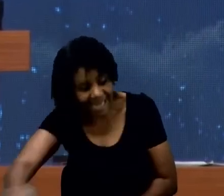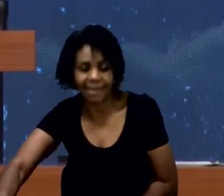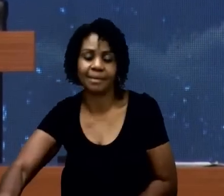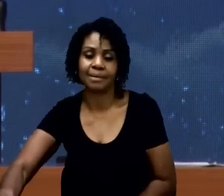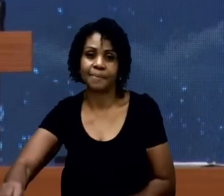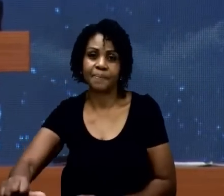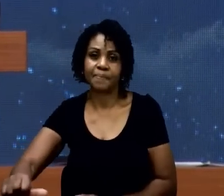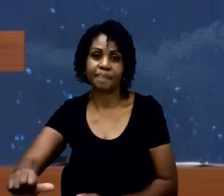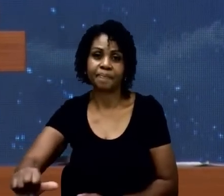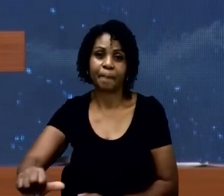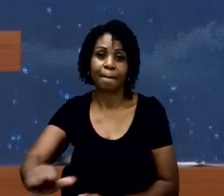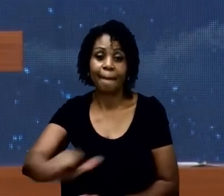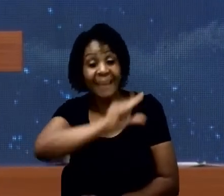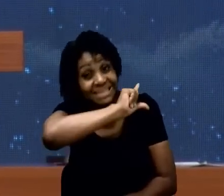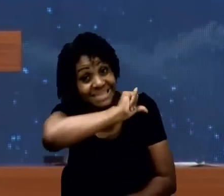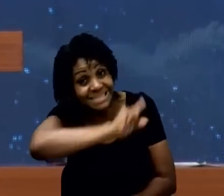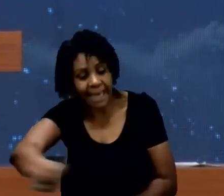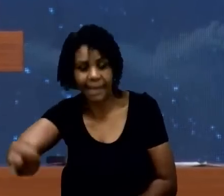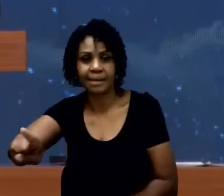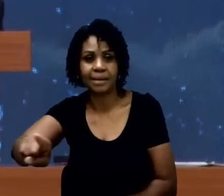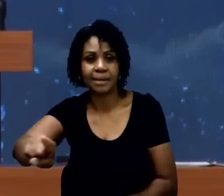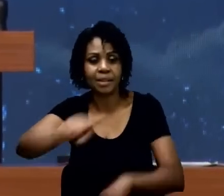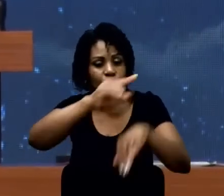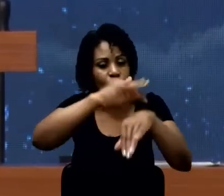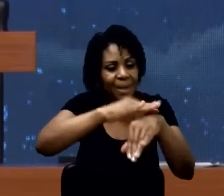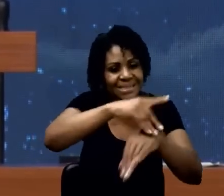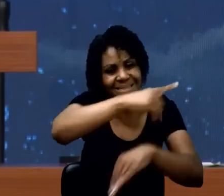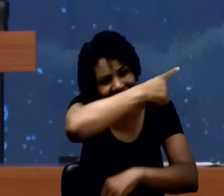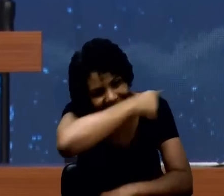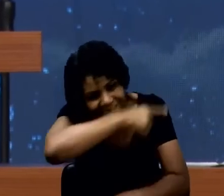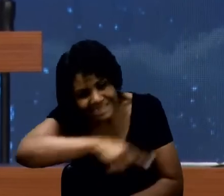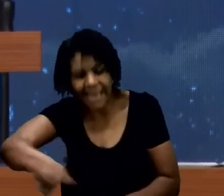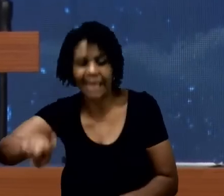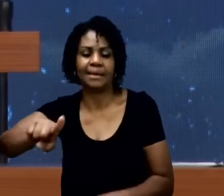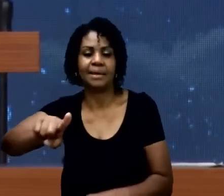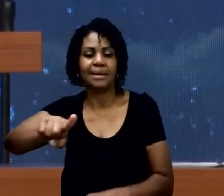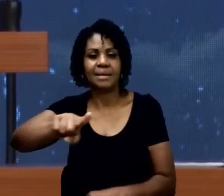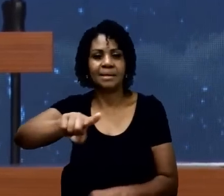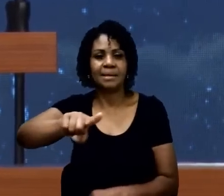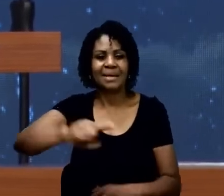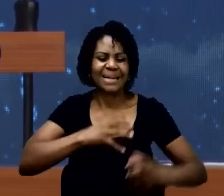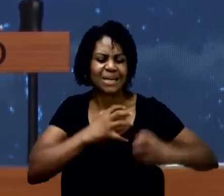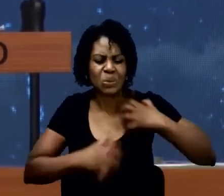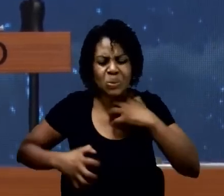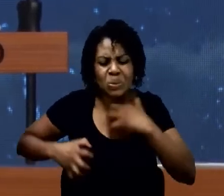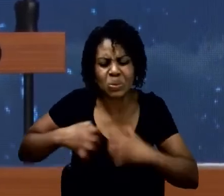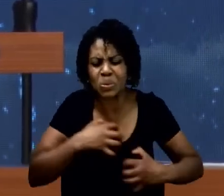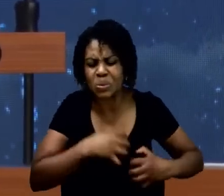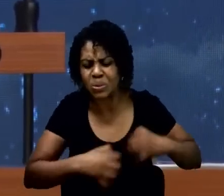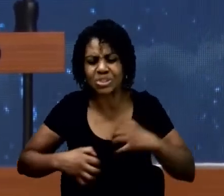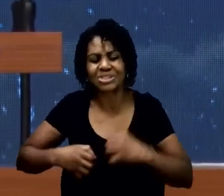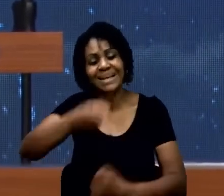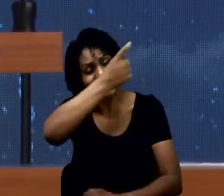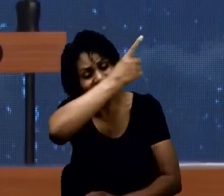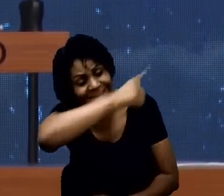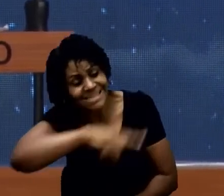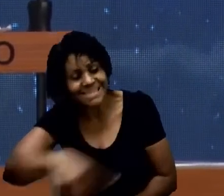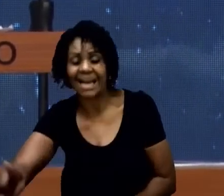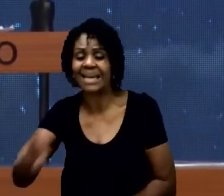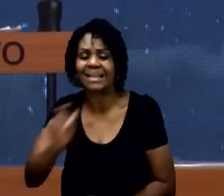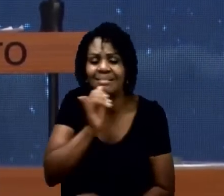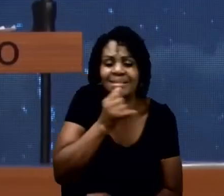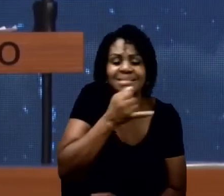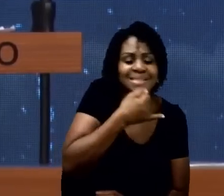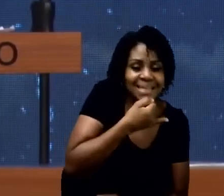vida. Sai. Enfermidade. Dele. Sai. Angústia. Dele. Sai.